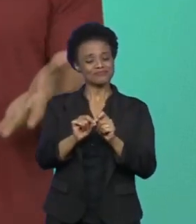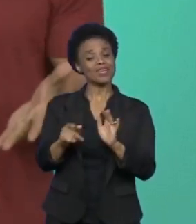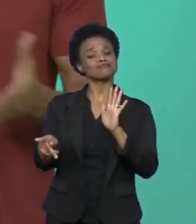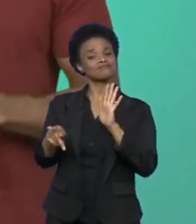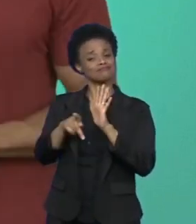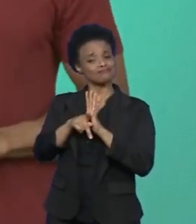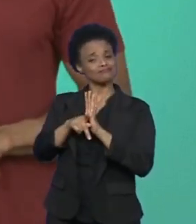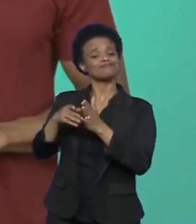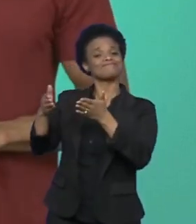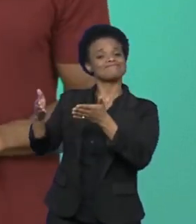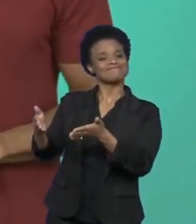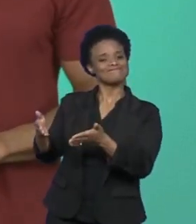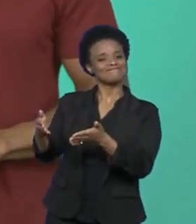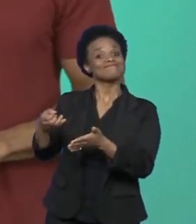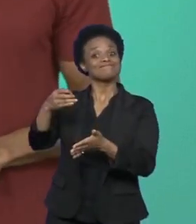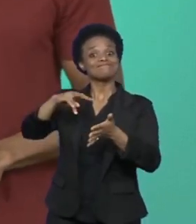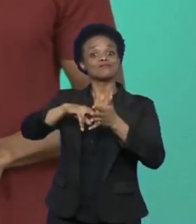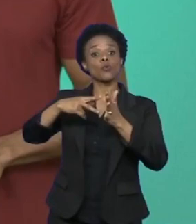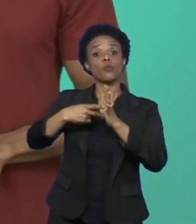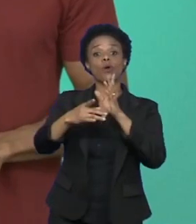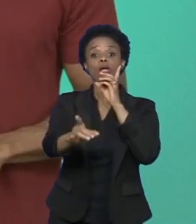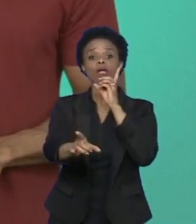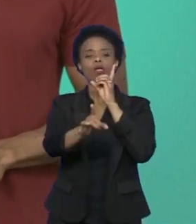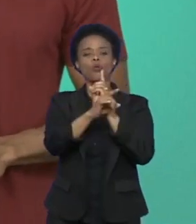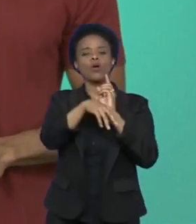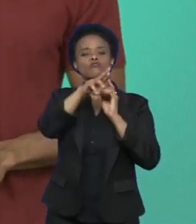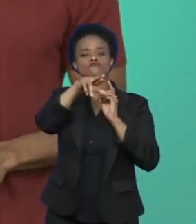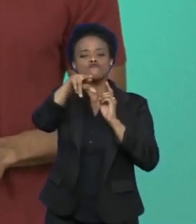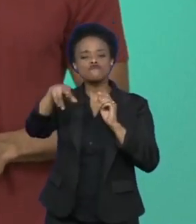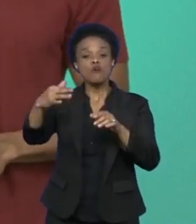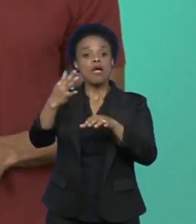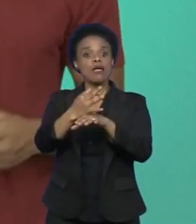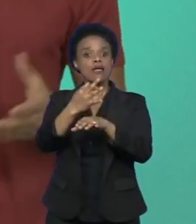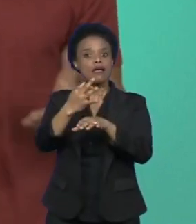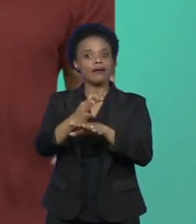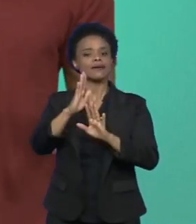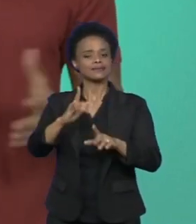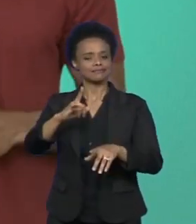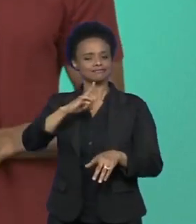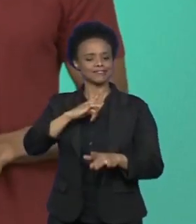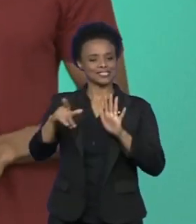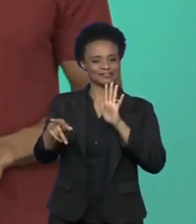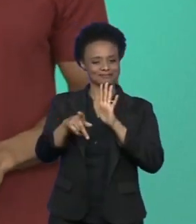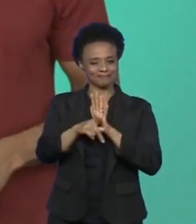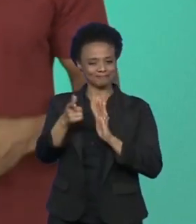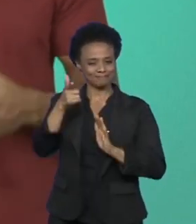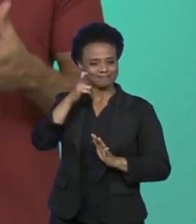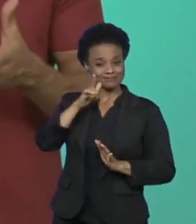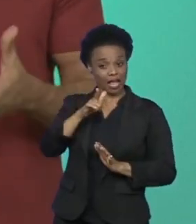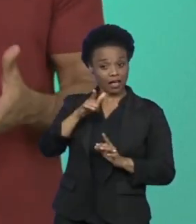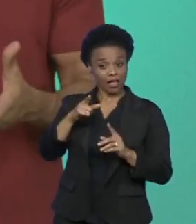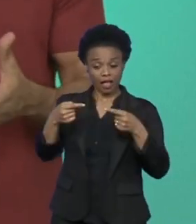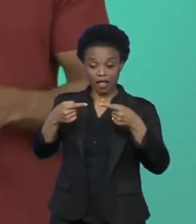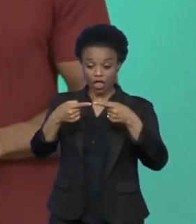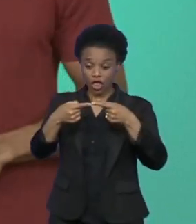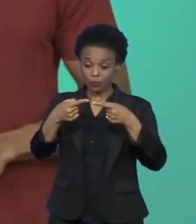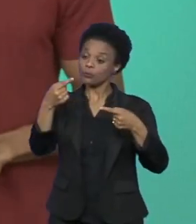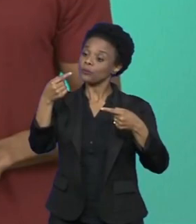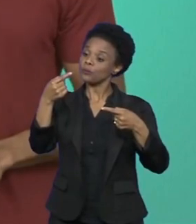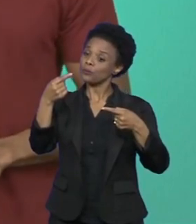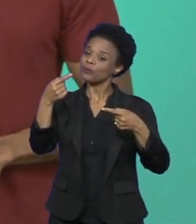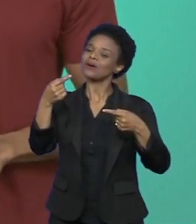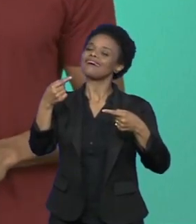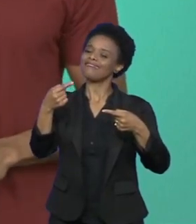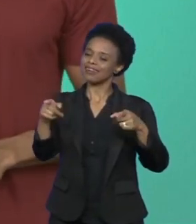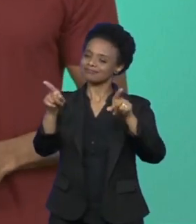Isso significa encontrar um circuito cuja resistência elétrica equivalente obtida quando ligada à mesma fonte de tensão